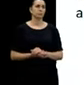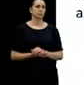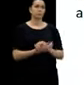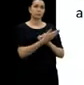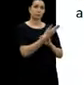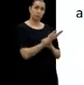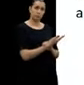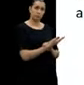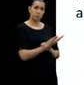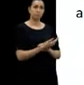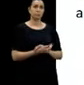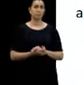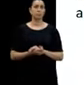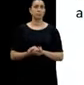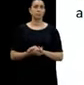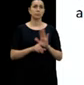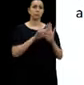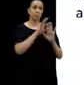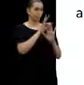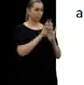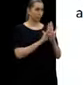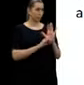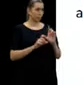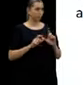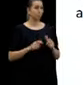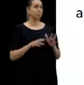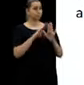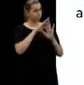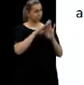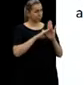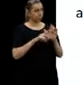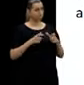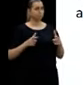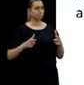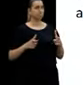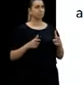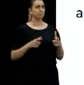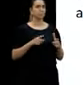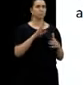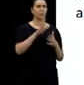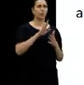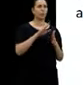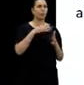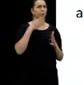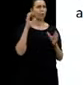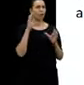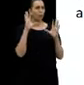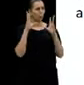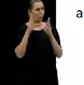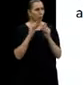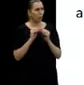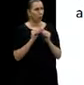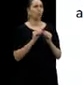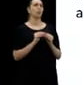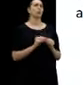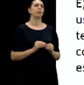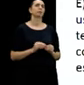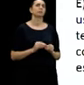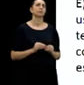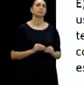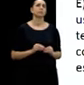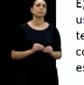Ó, então, esse enunciado é bem extenso, né? Vamos só dar uma pincelada como tu fizeste agora, uma dica.